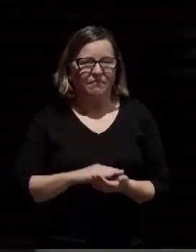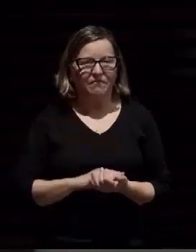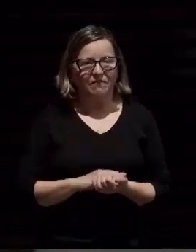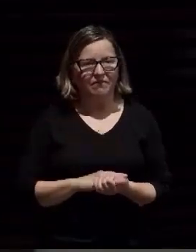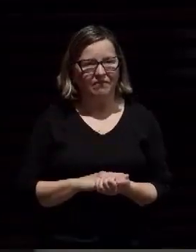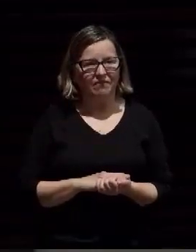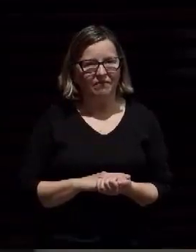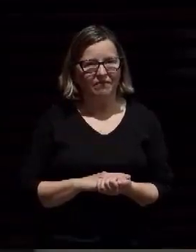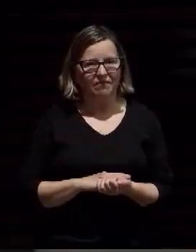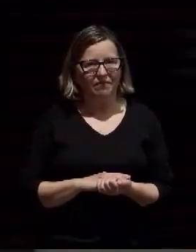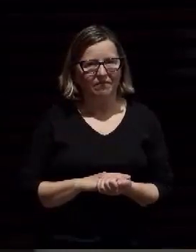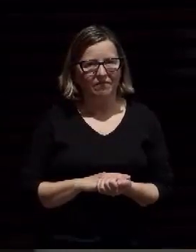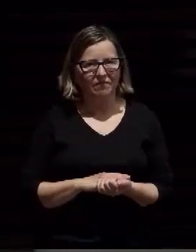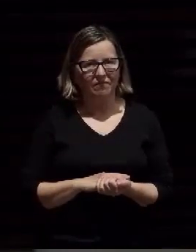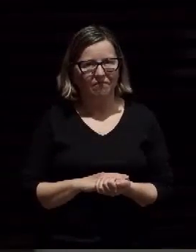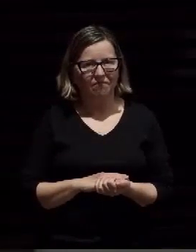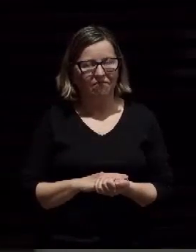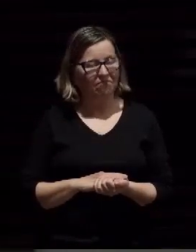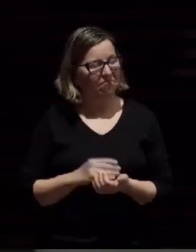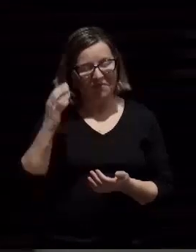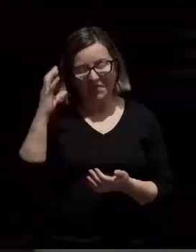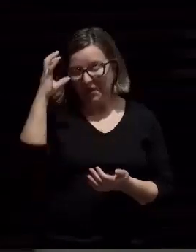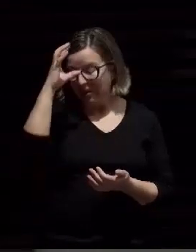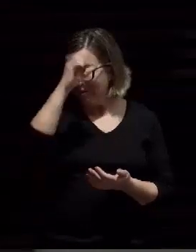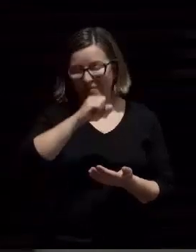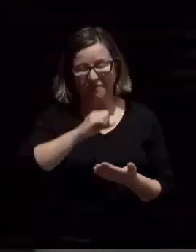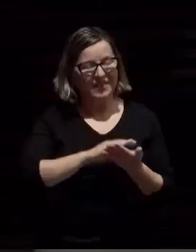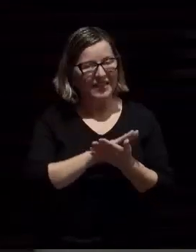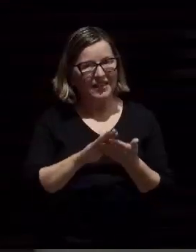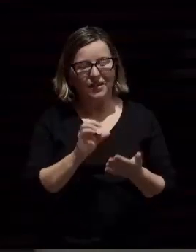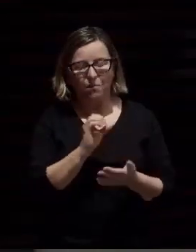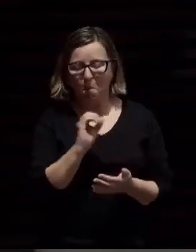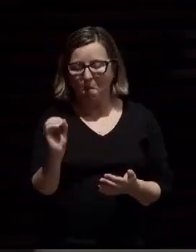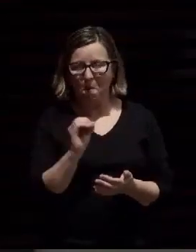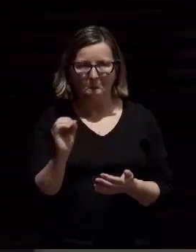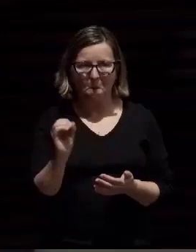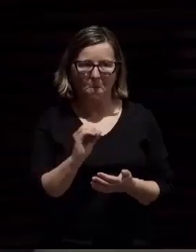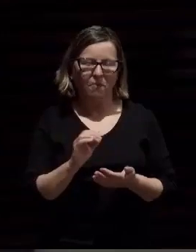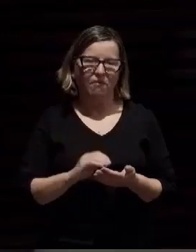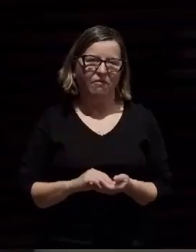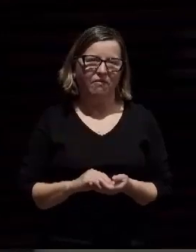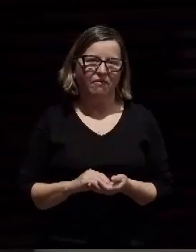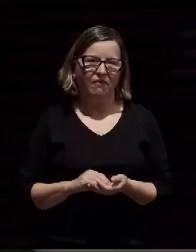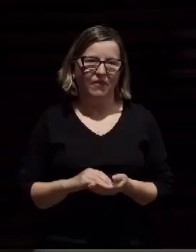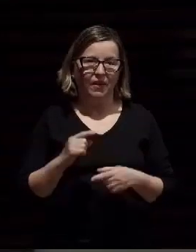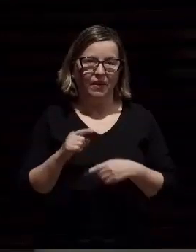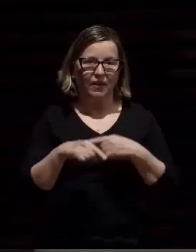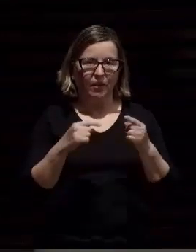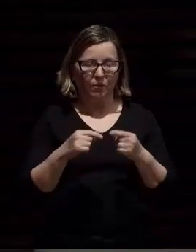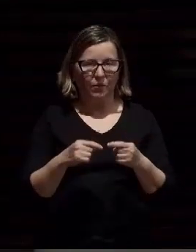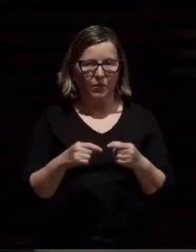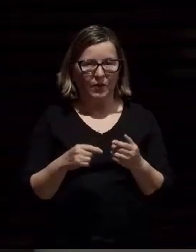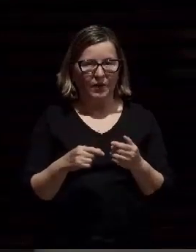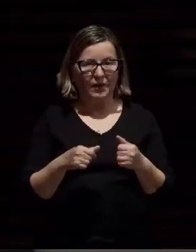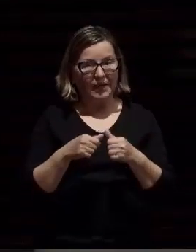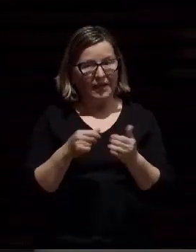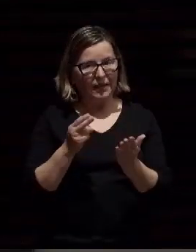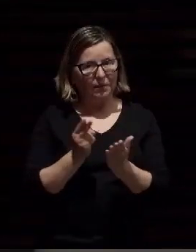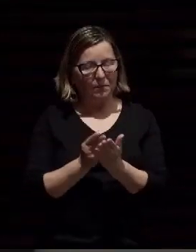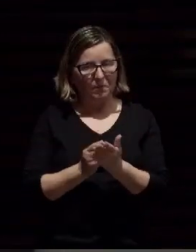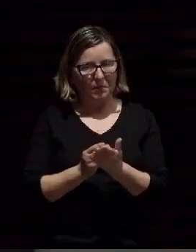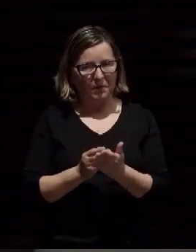Eles não tinham nenhuma compreensão. Um pouquinho mais embaixo, nesse mesmo capítulo, os